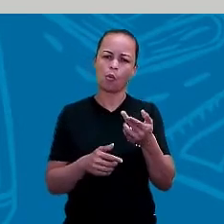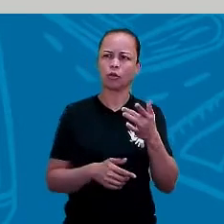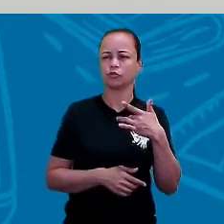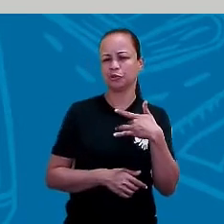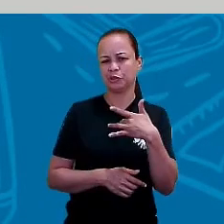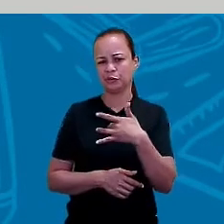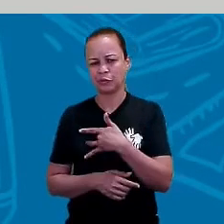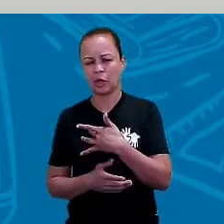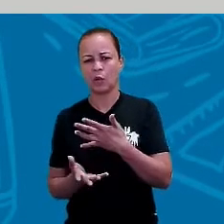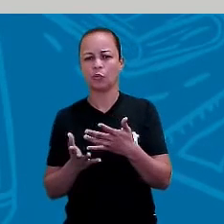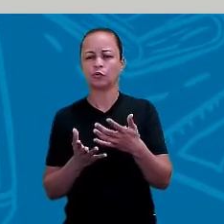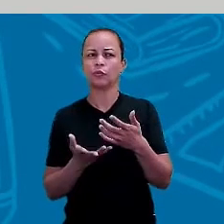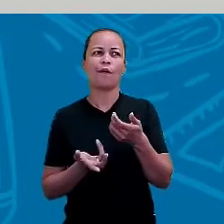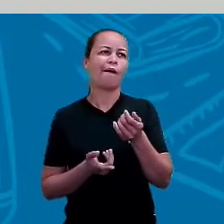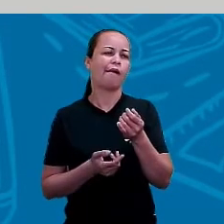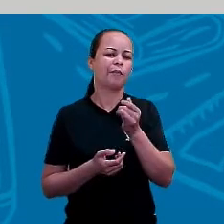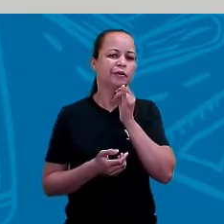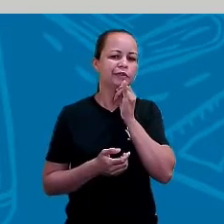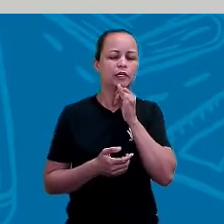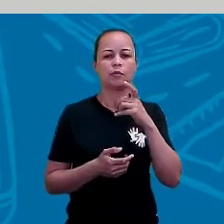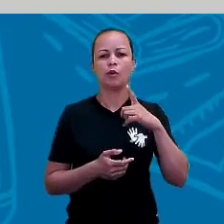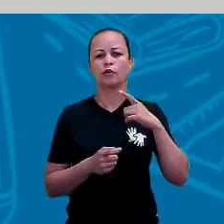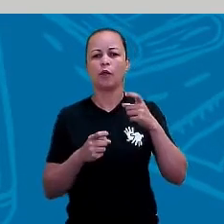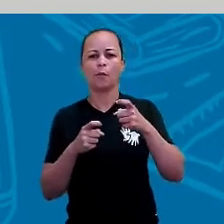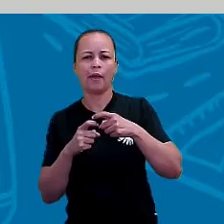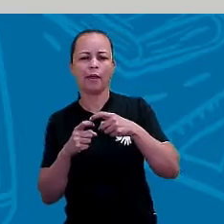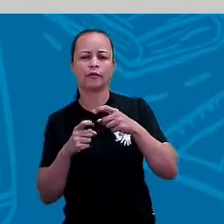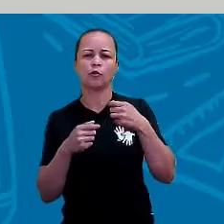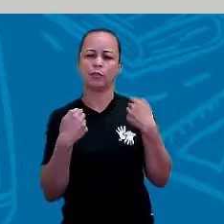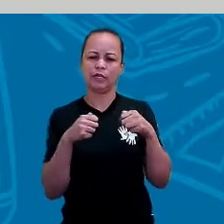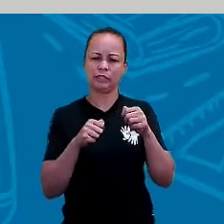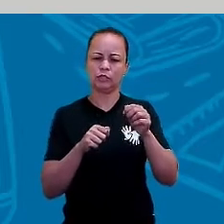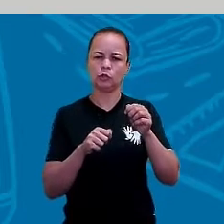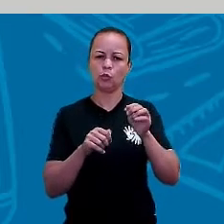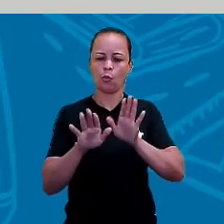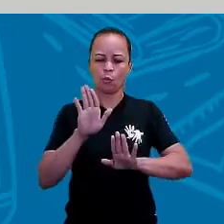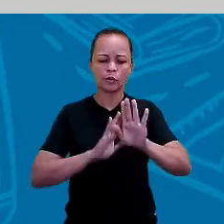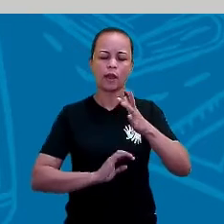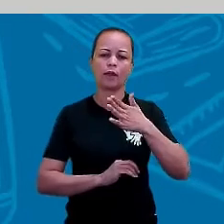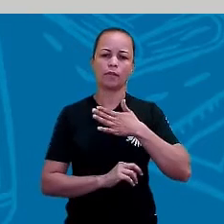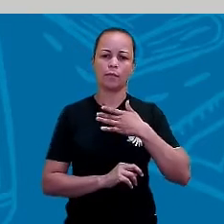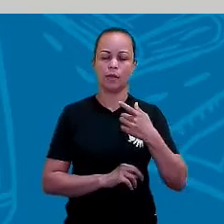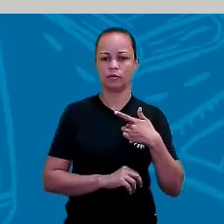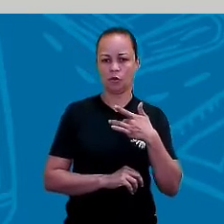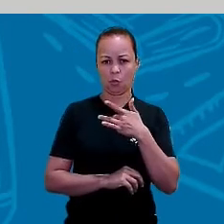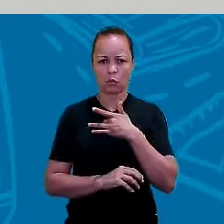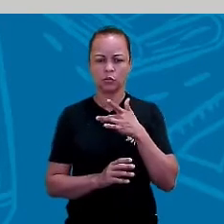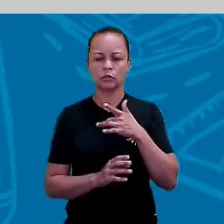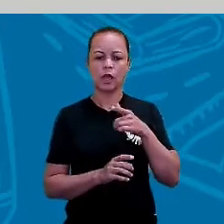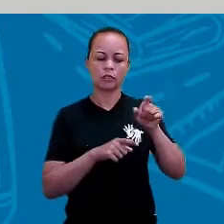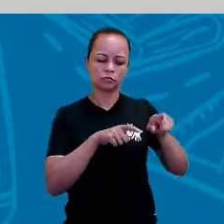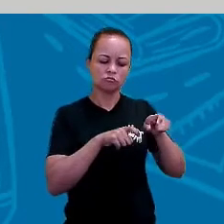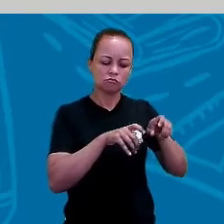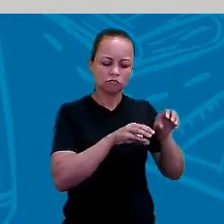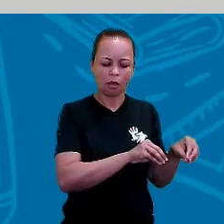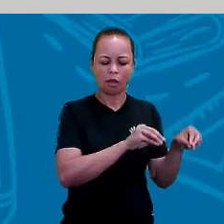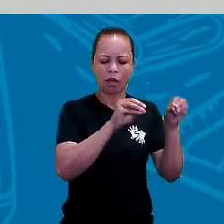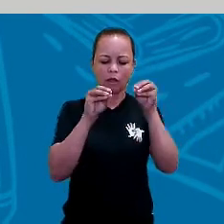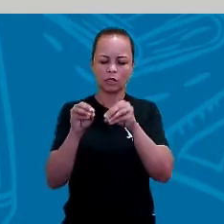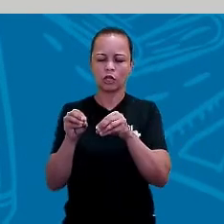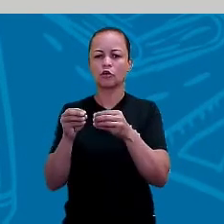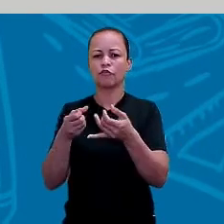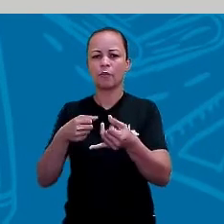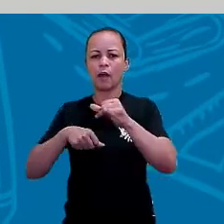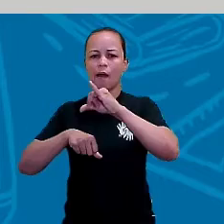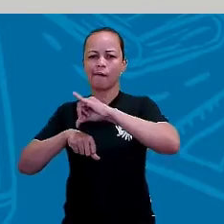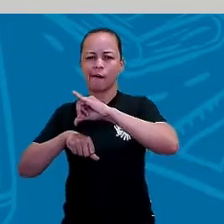saúde. Ah, eu tenho médicos, eu tenho que me tratar, então ele sai da zona rural e vem para a capital.